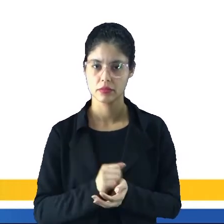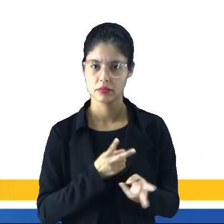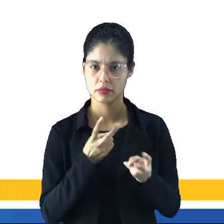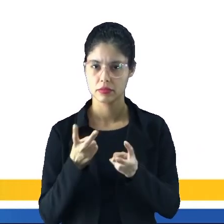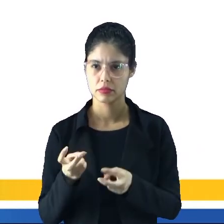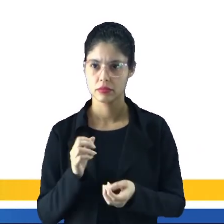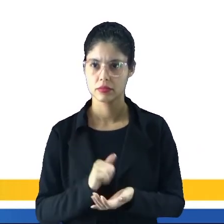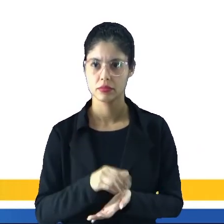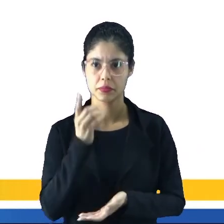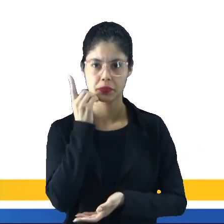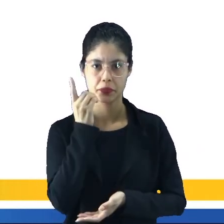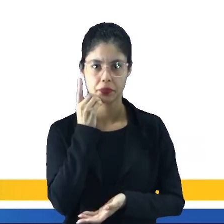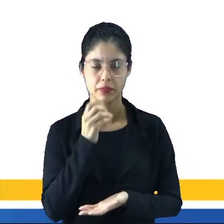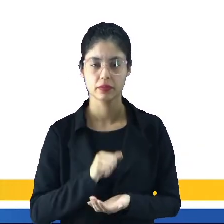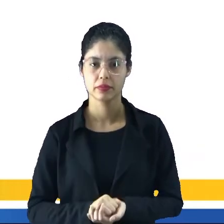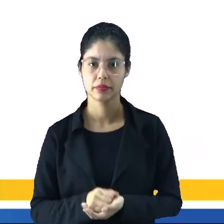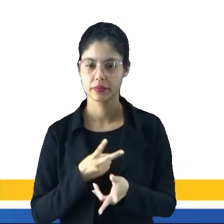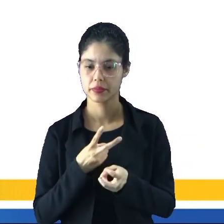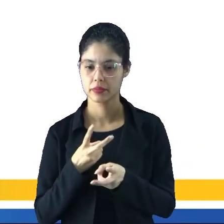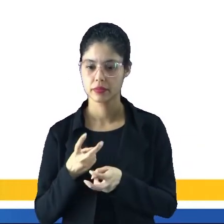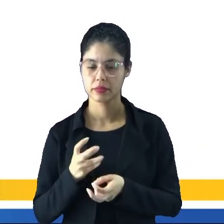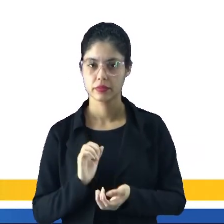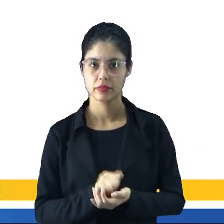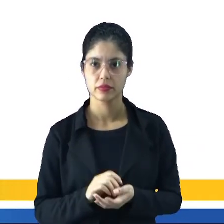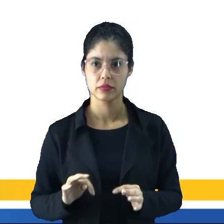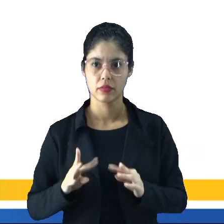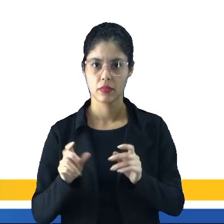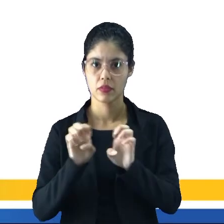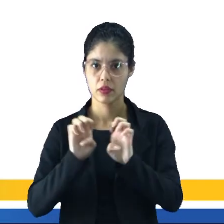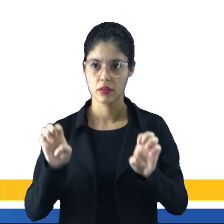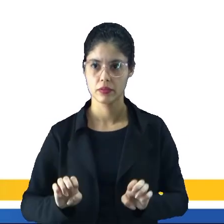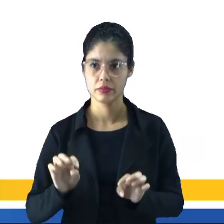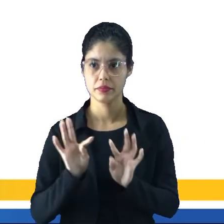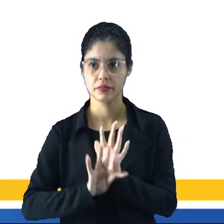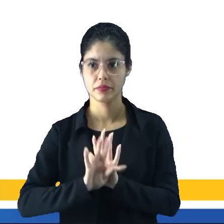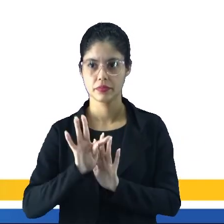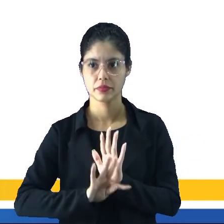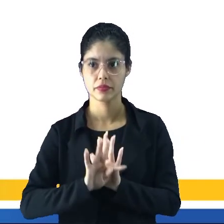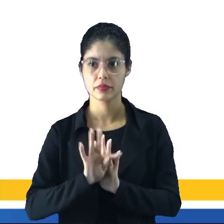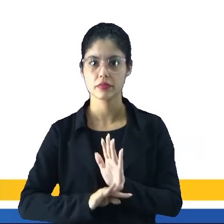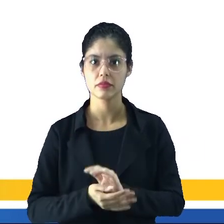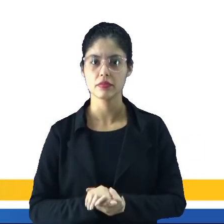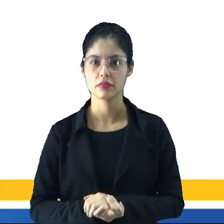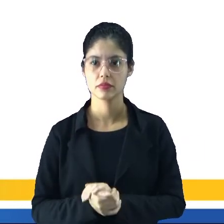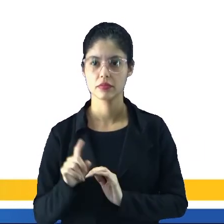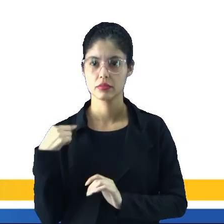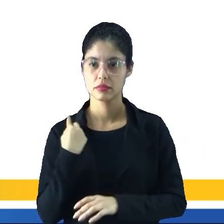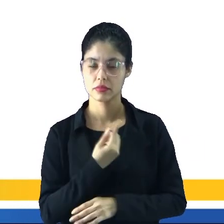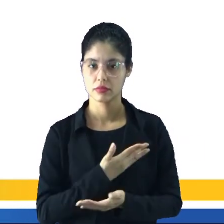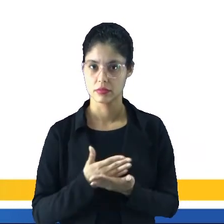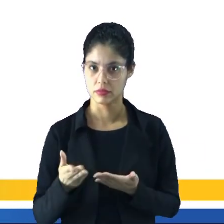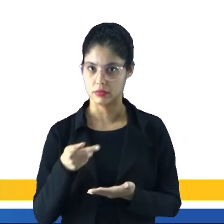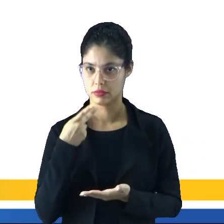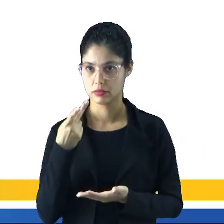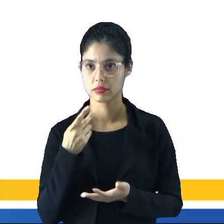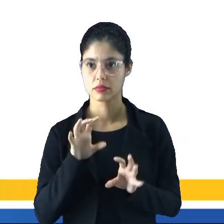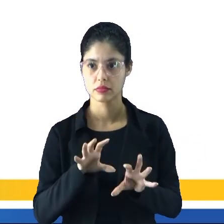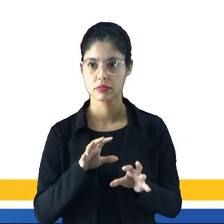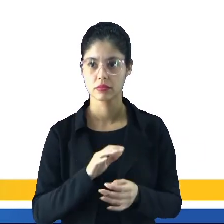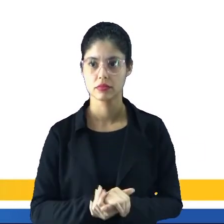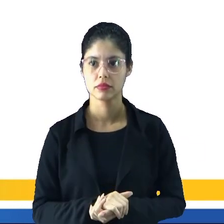Observem ali a data, observem toda a estrutura do texto, que a gente começa assim,